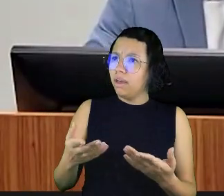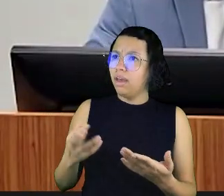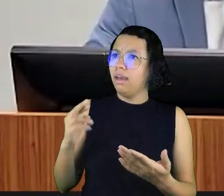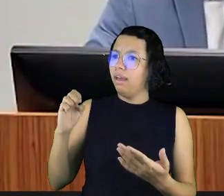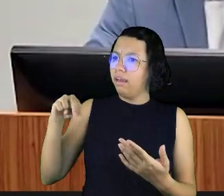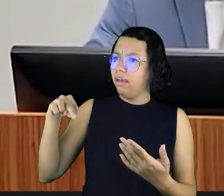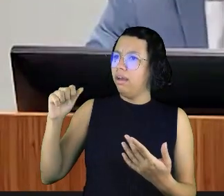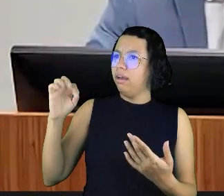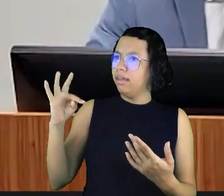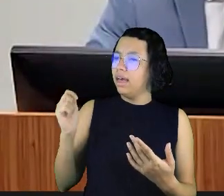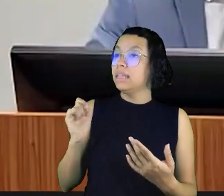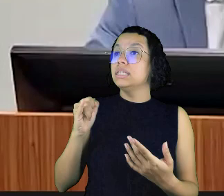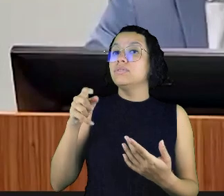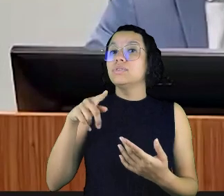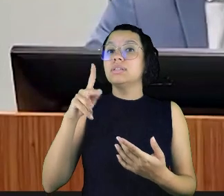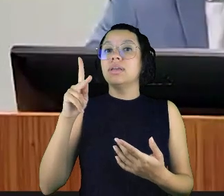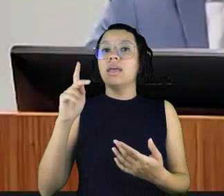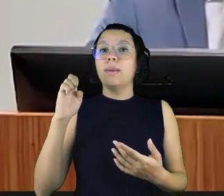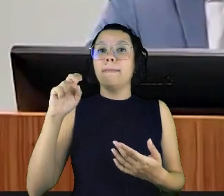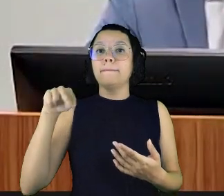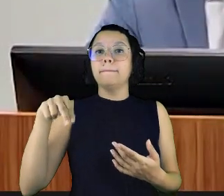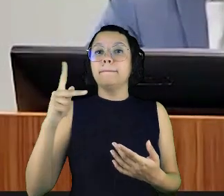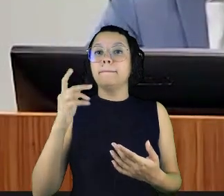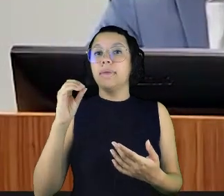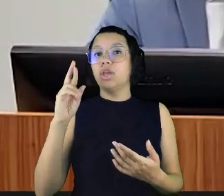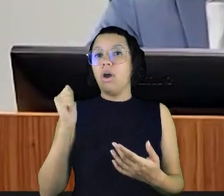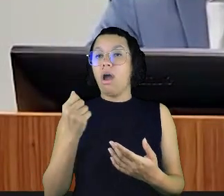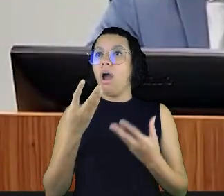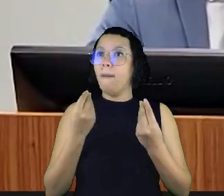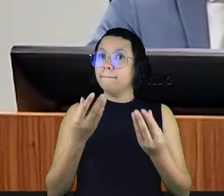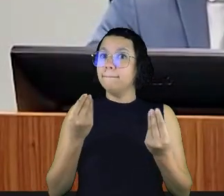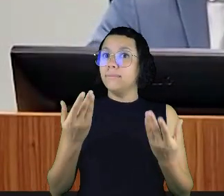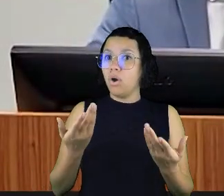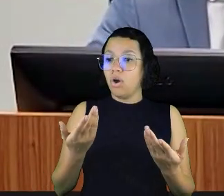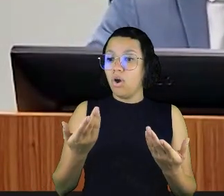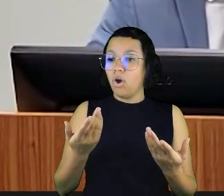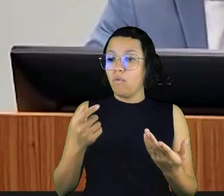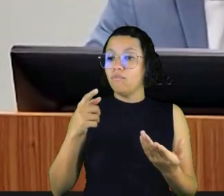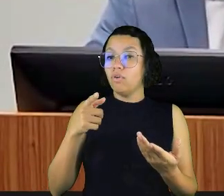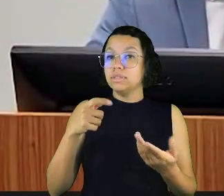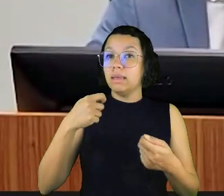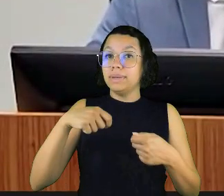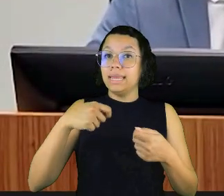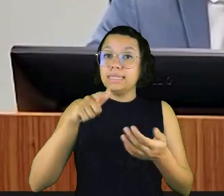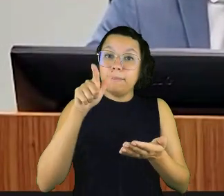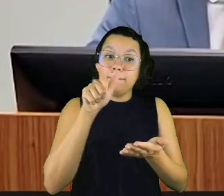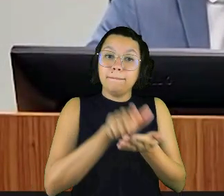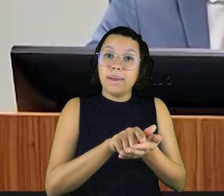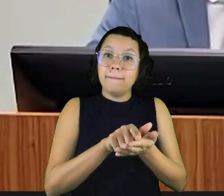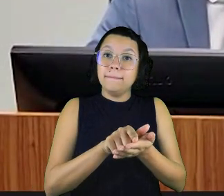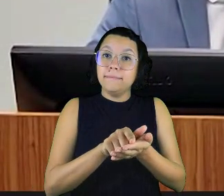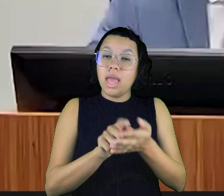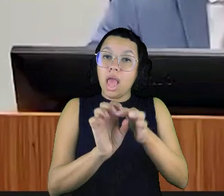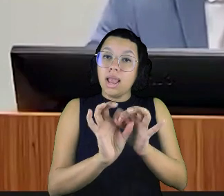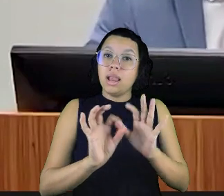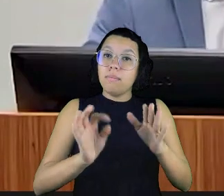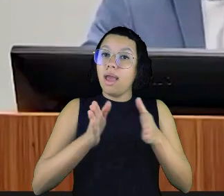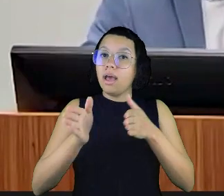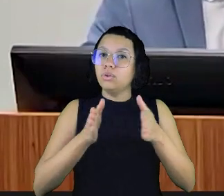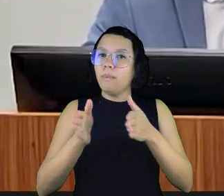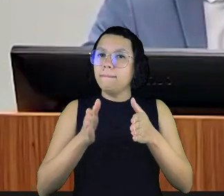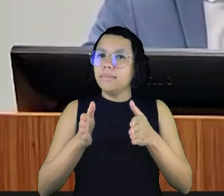você tem que, de ofício, fazer a liberação no prazo estabelecido em lei, sob pena de responsabilidade pessoal